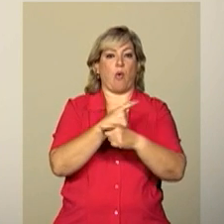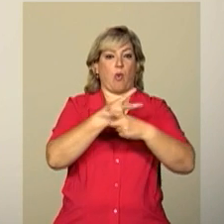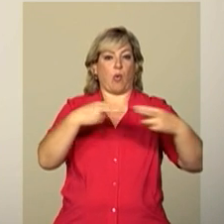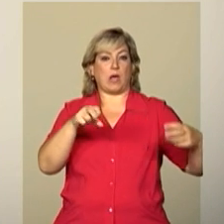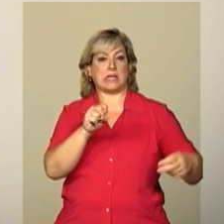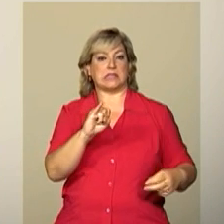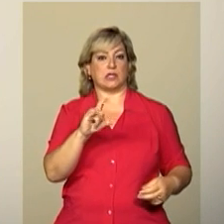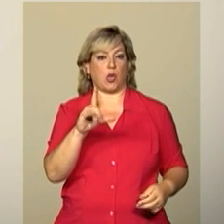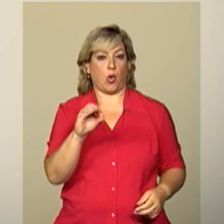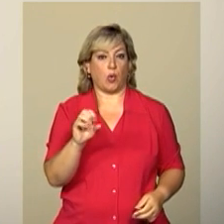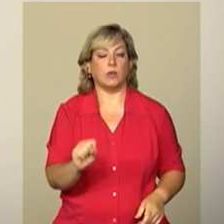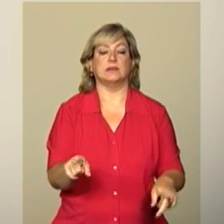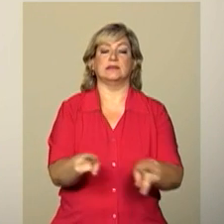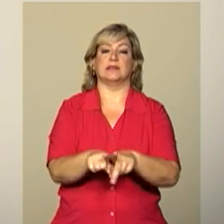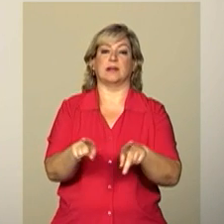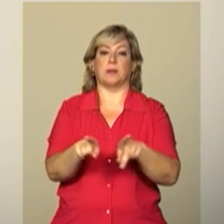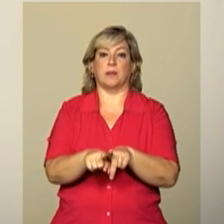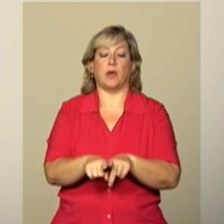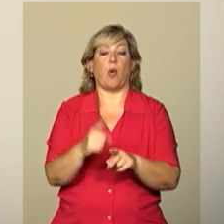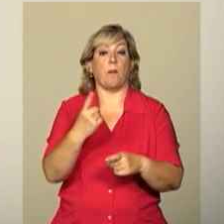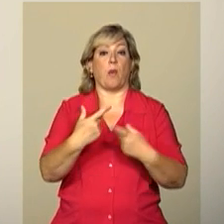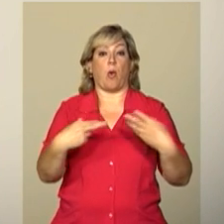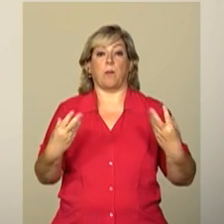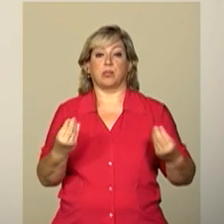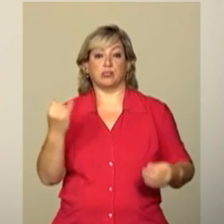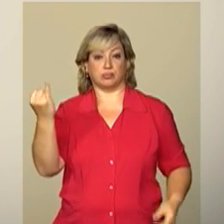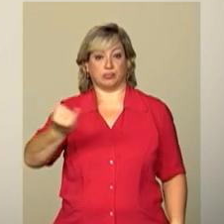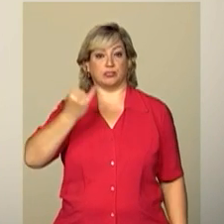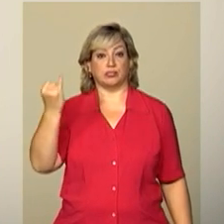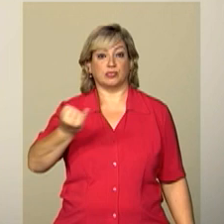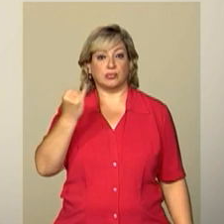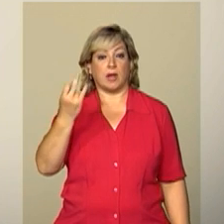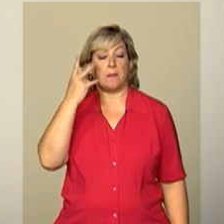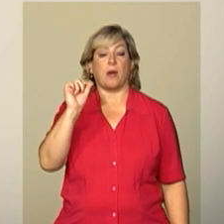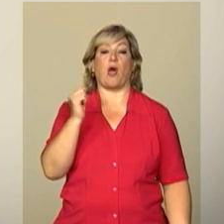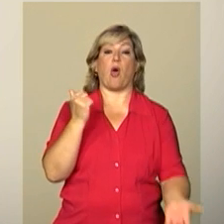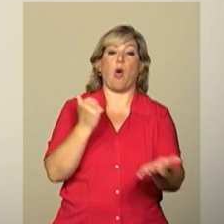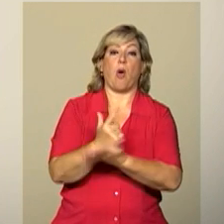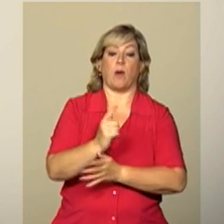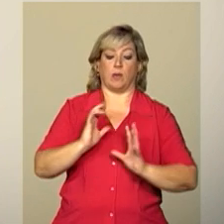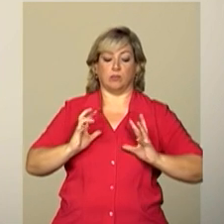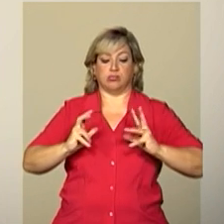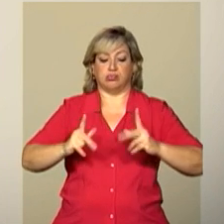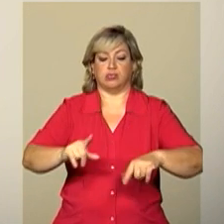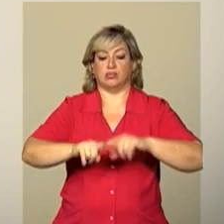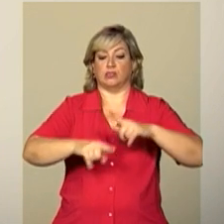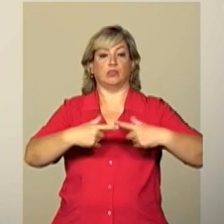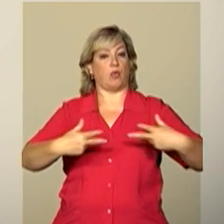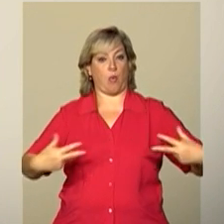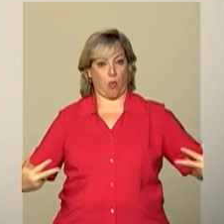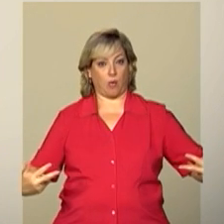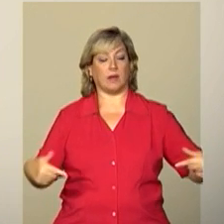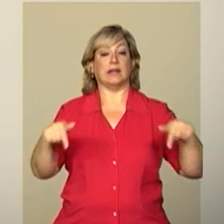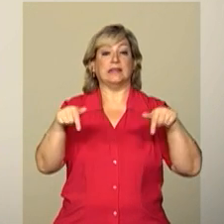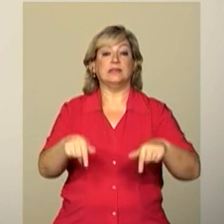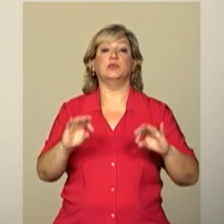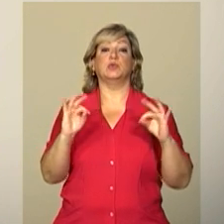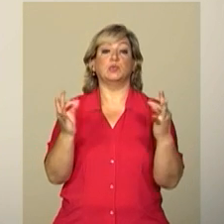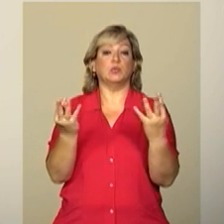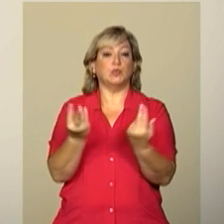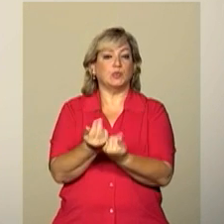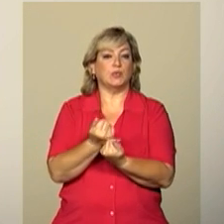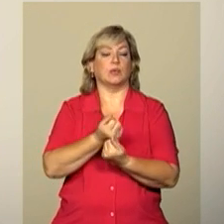Silos e também uma coisa muito importante Luciano para comprar máquinas agrícolas tudo isso vai